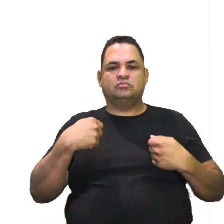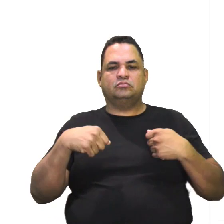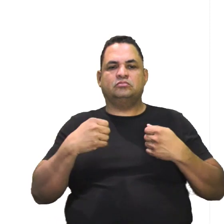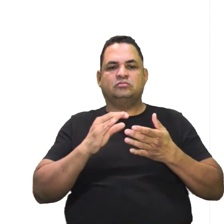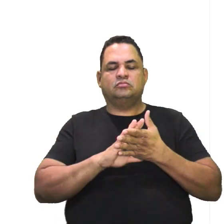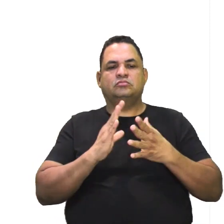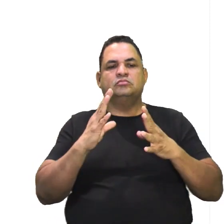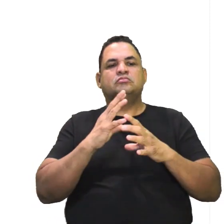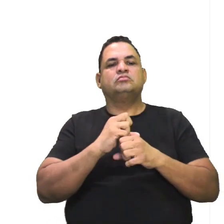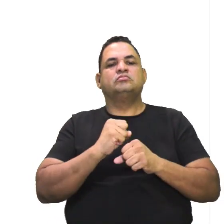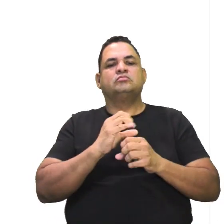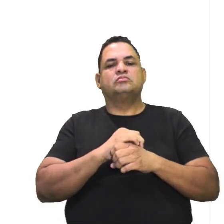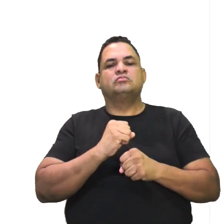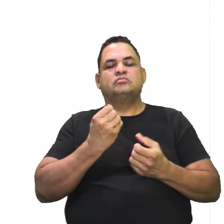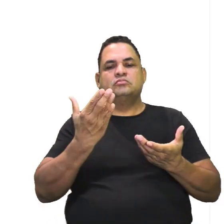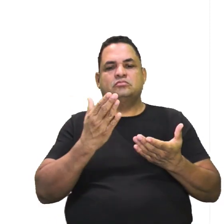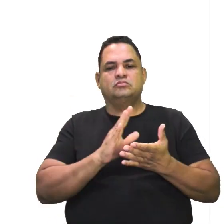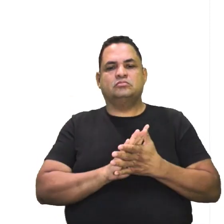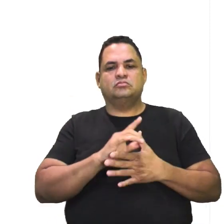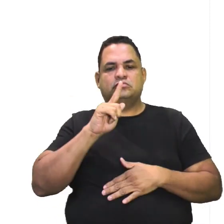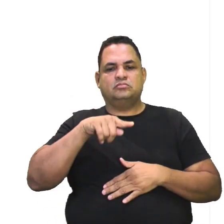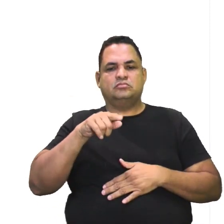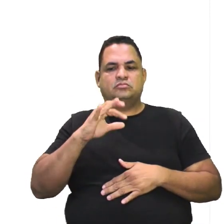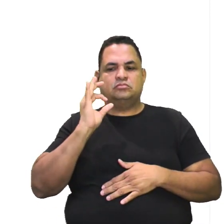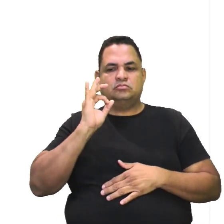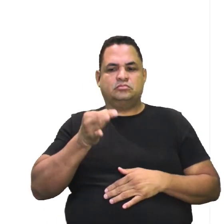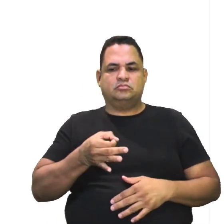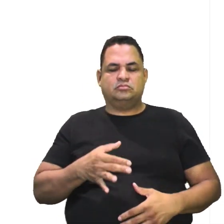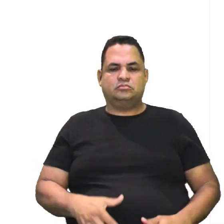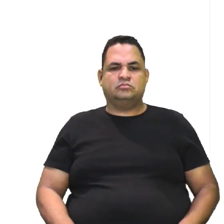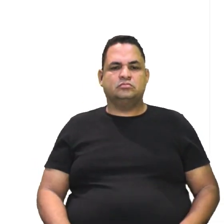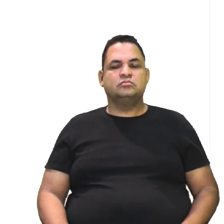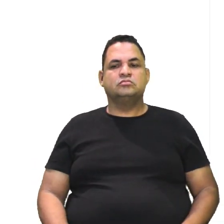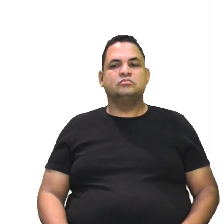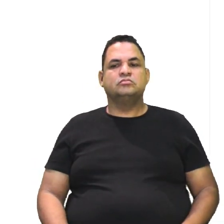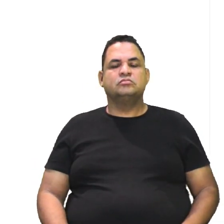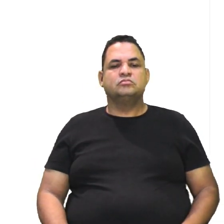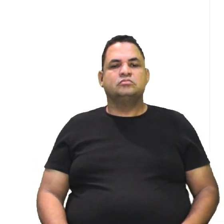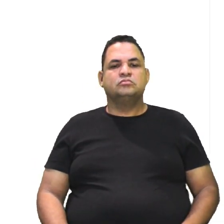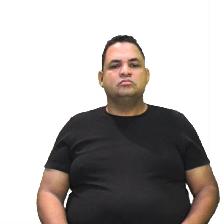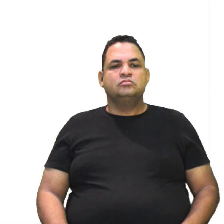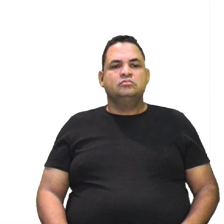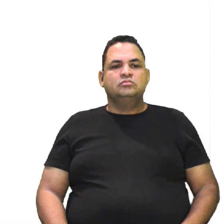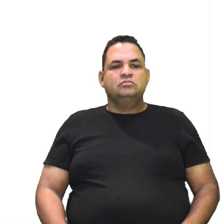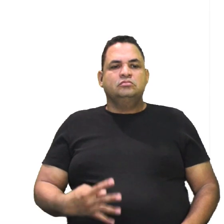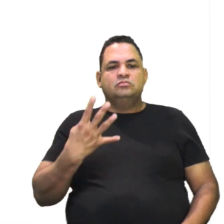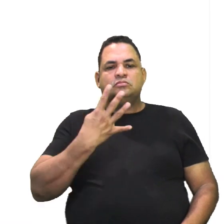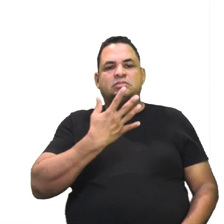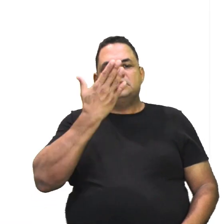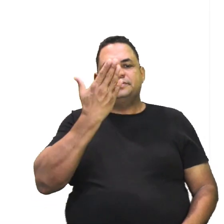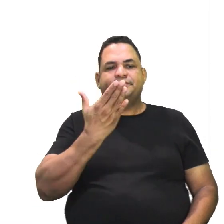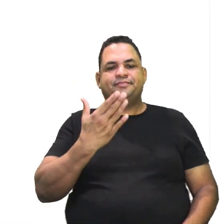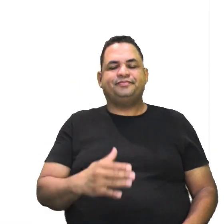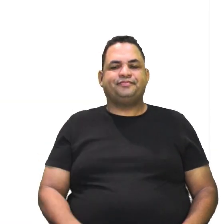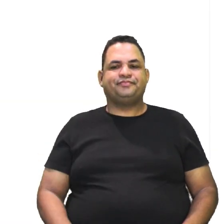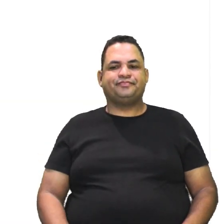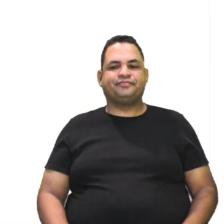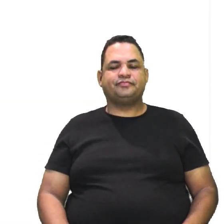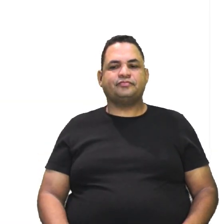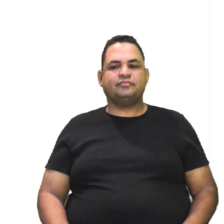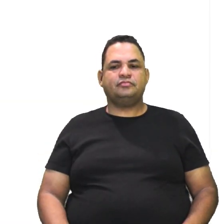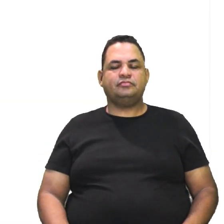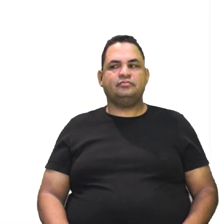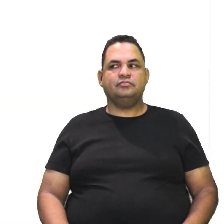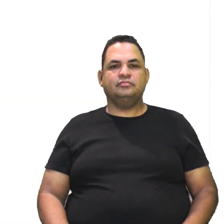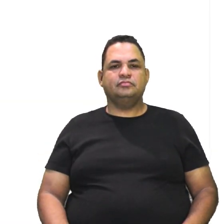precisa calcular a variância correta, né? Certo? Certo. Vamos ao quarto passo aqui? Vamos lá?